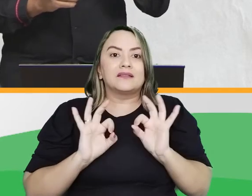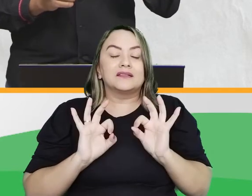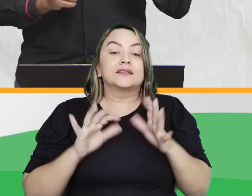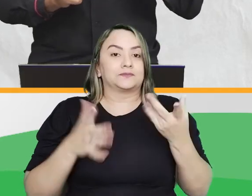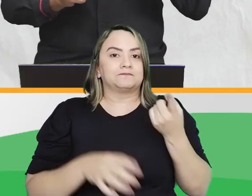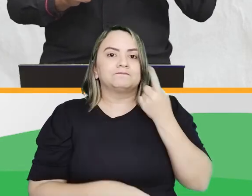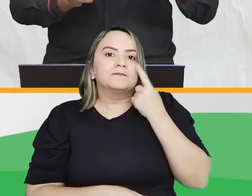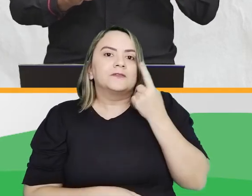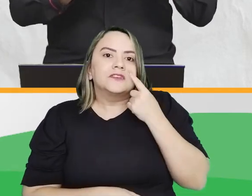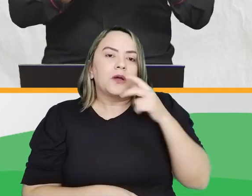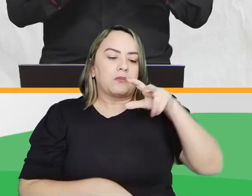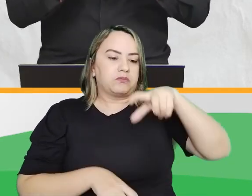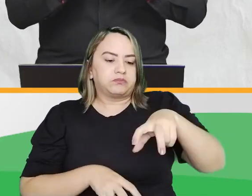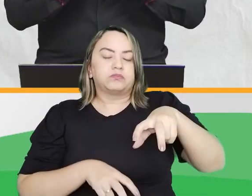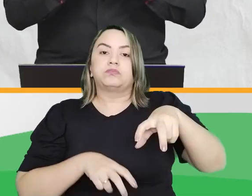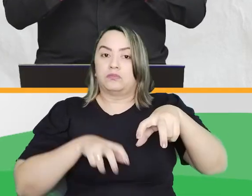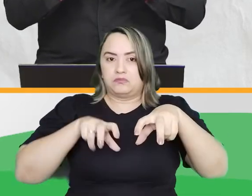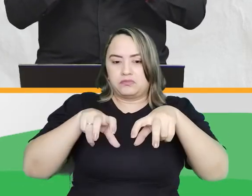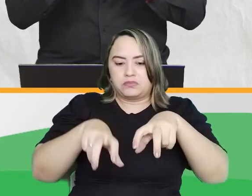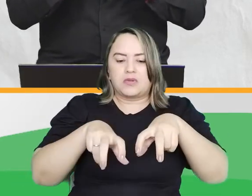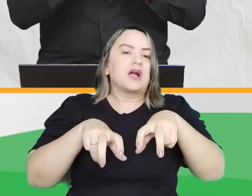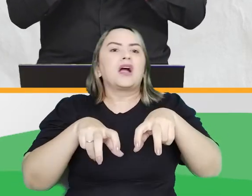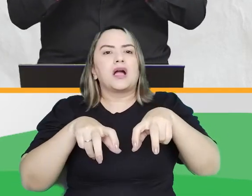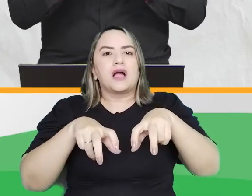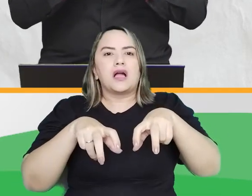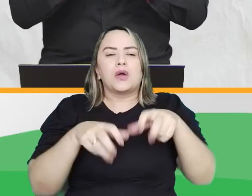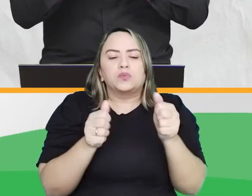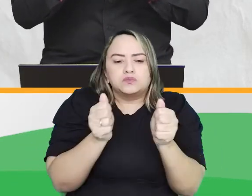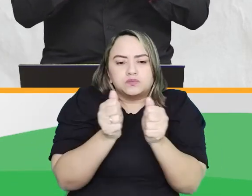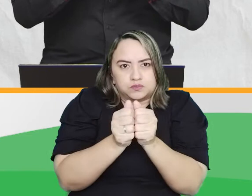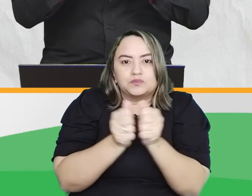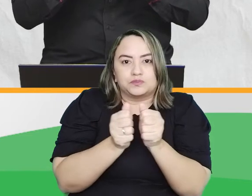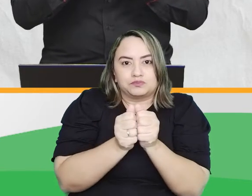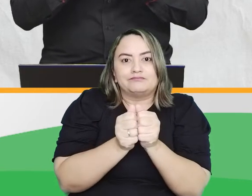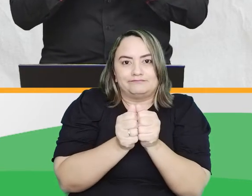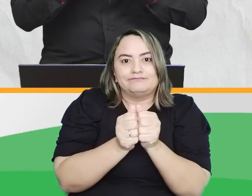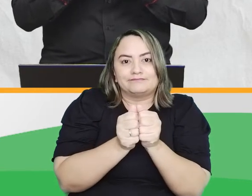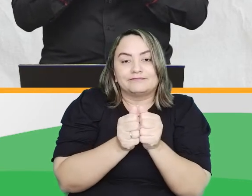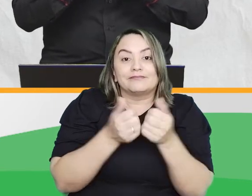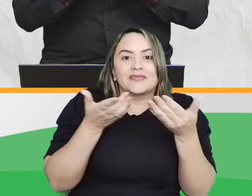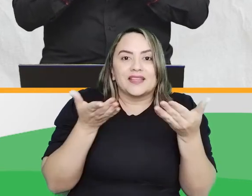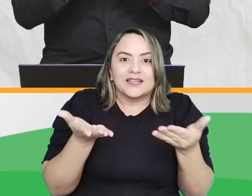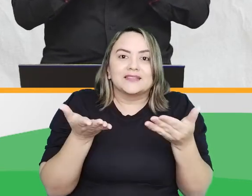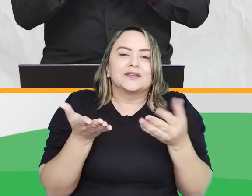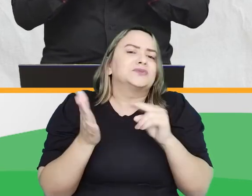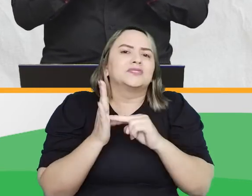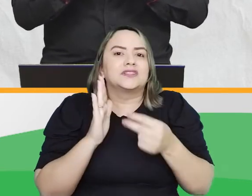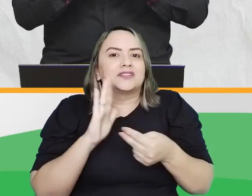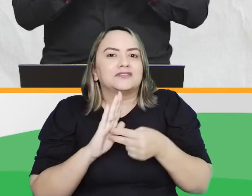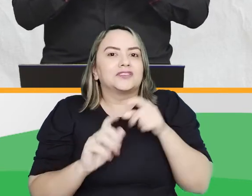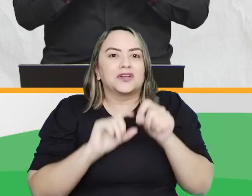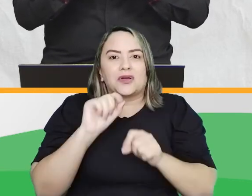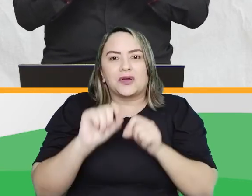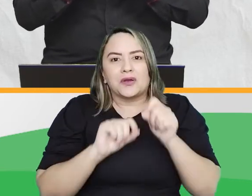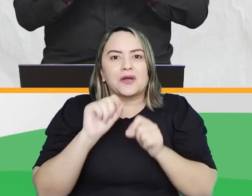seguinte, como as patas dos pássaros, né, elas são bem próximas, né, as duas patas são bem próximas. Se elas são bem